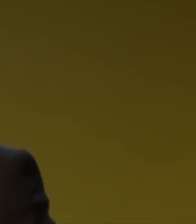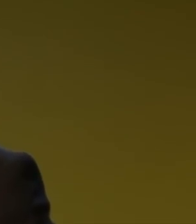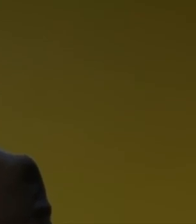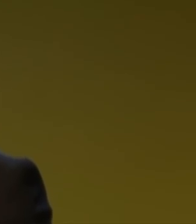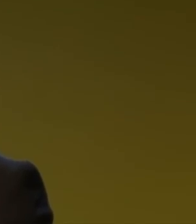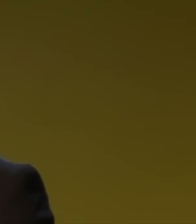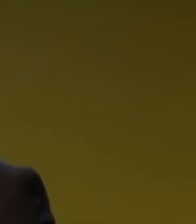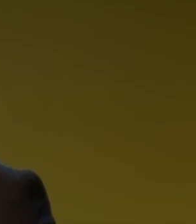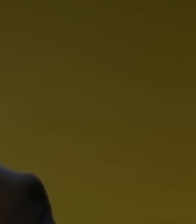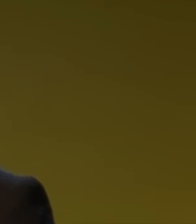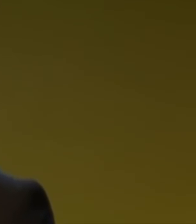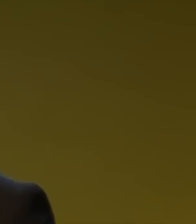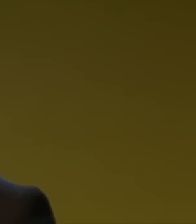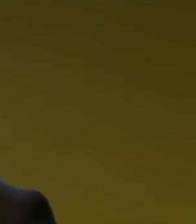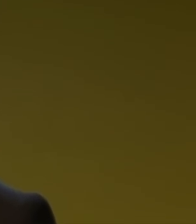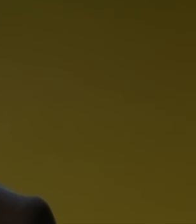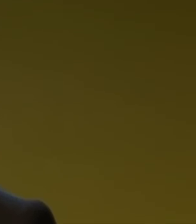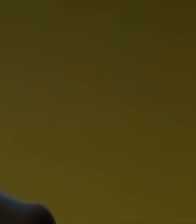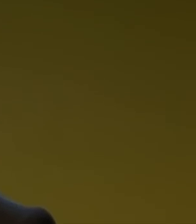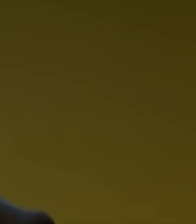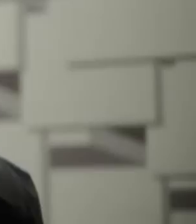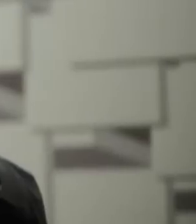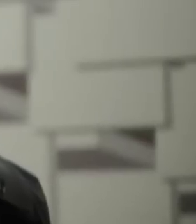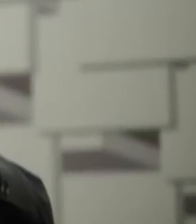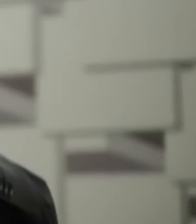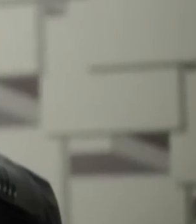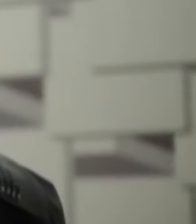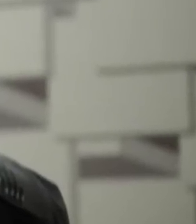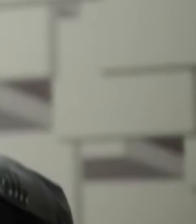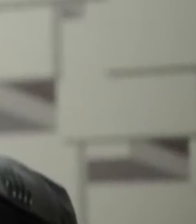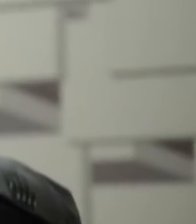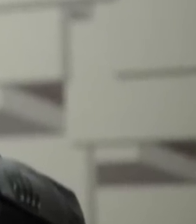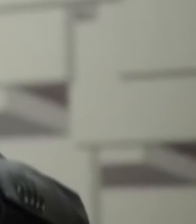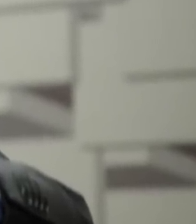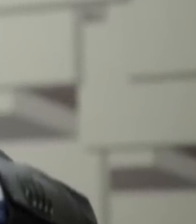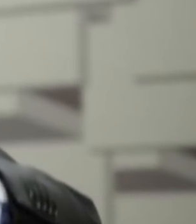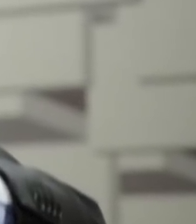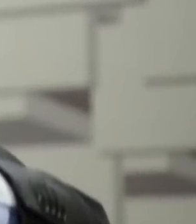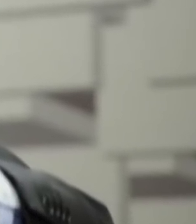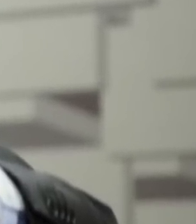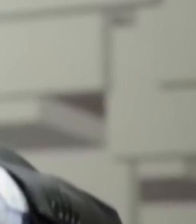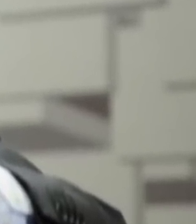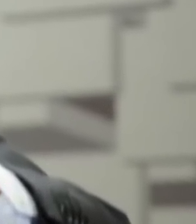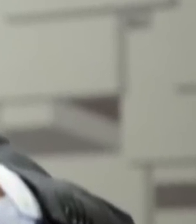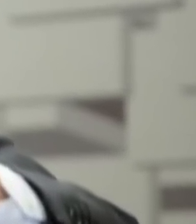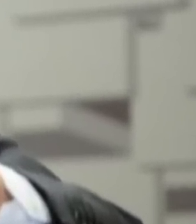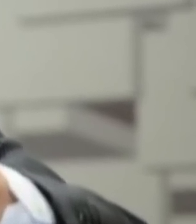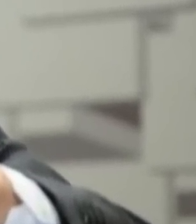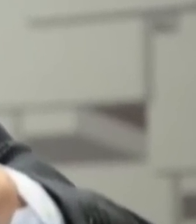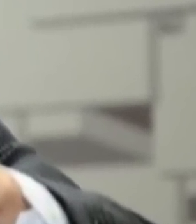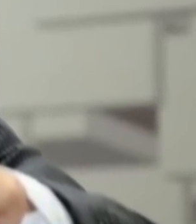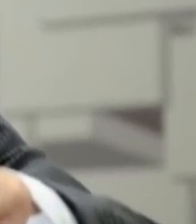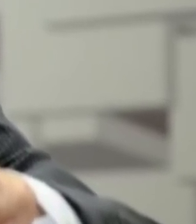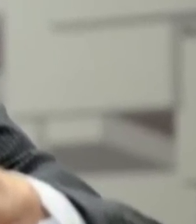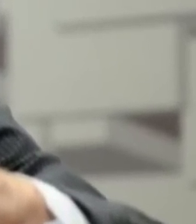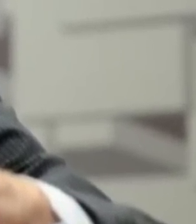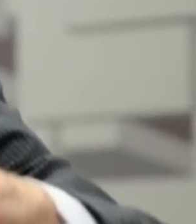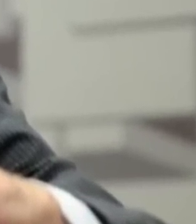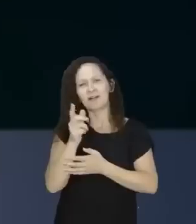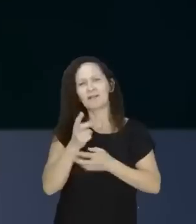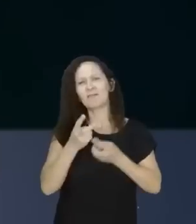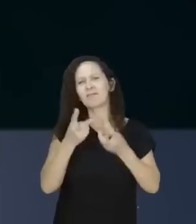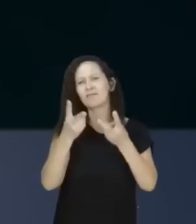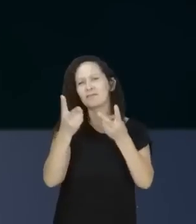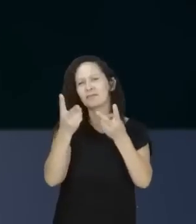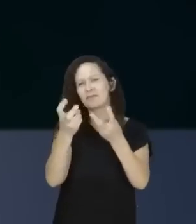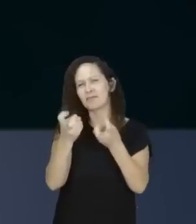economista Gabriel galípulo como secretário executivo da pasta e Bernard api que comandará uma secretaria especial para a reforma tributária